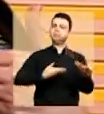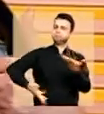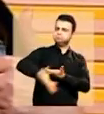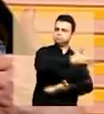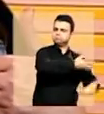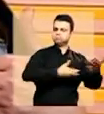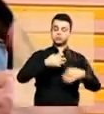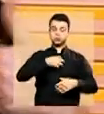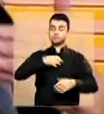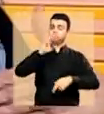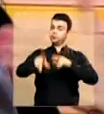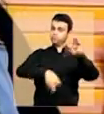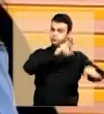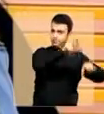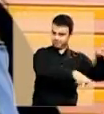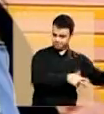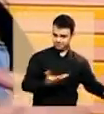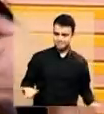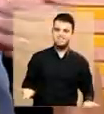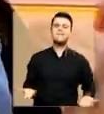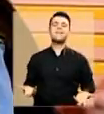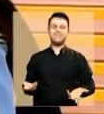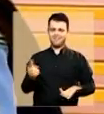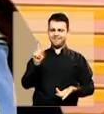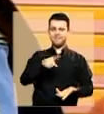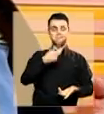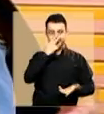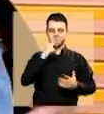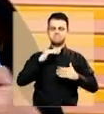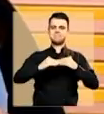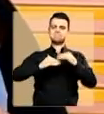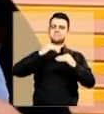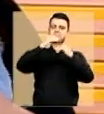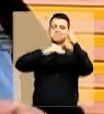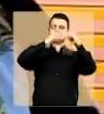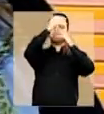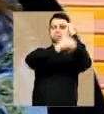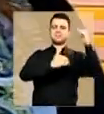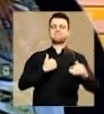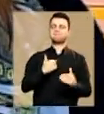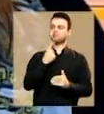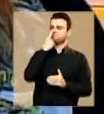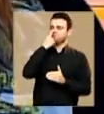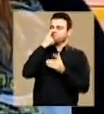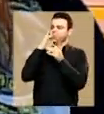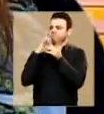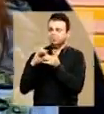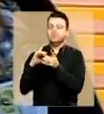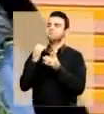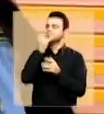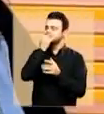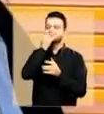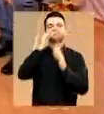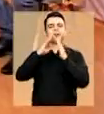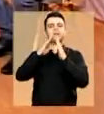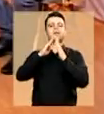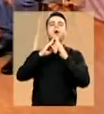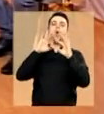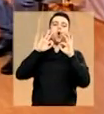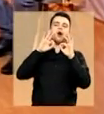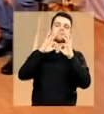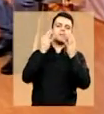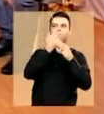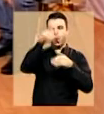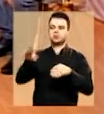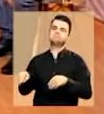troca de família, cada vez que ele troca, ele cresce um pouquinho mais. Não dá tempo nem de já chegar na zona de conforto, né? Porque a